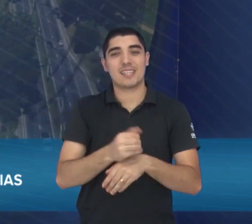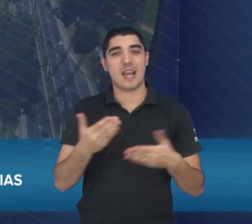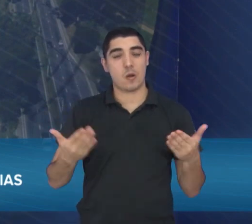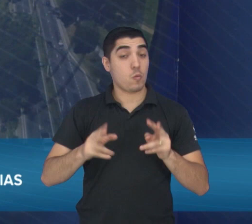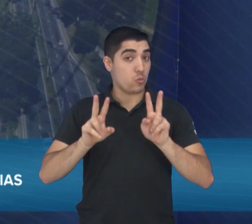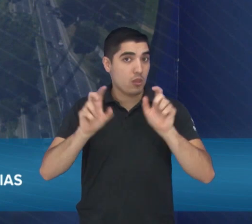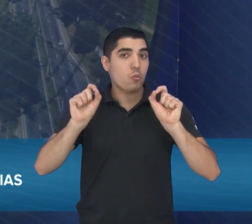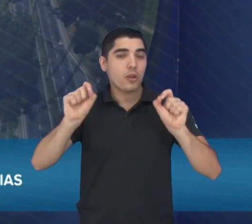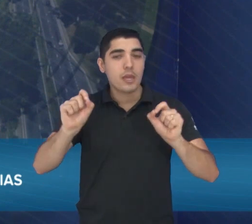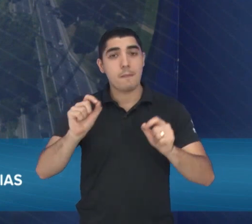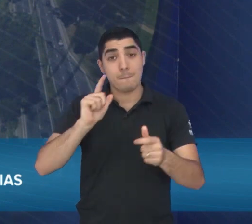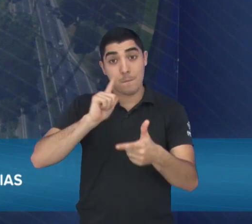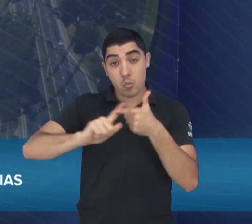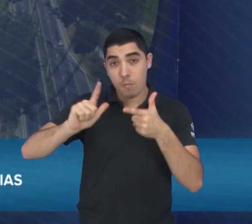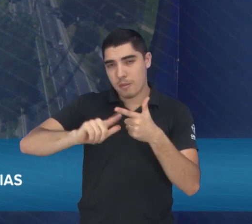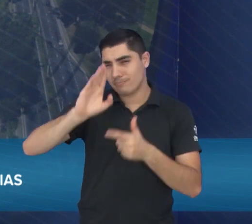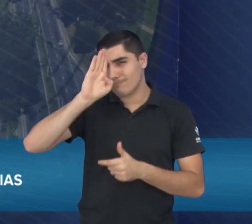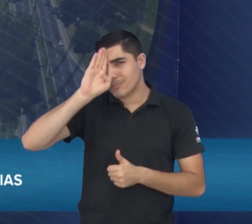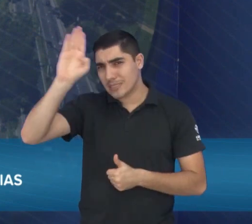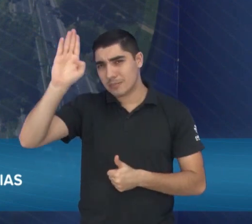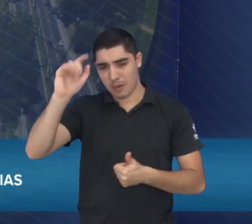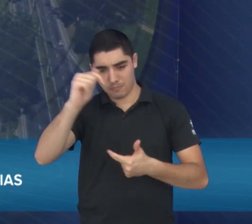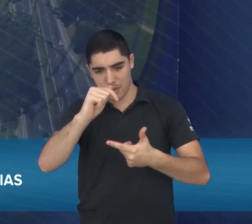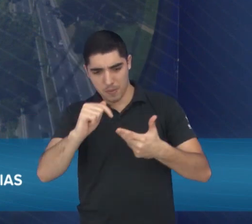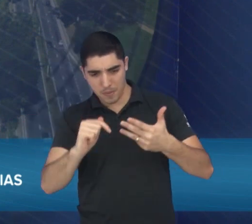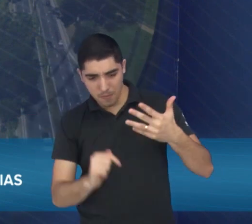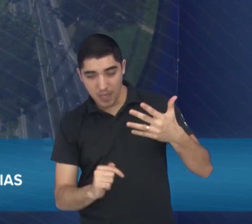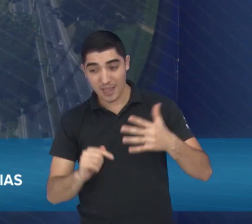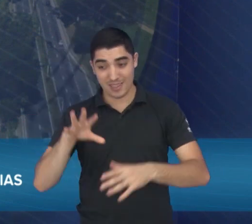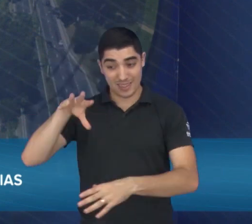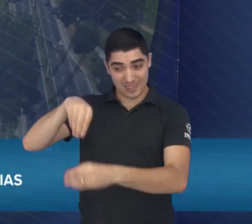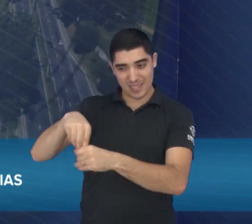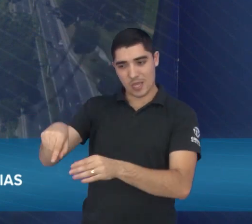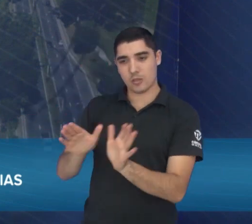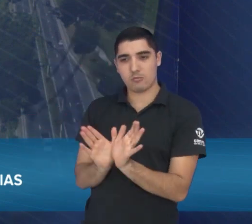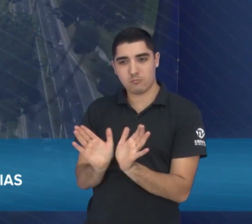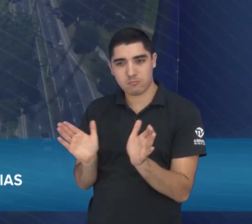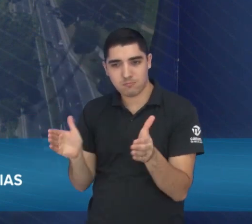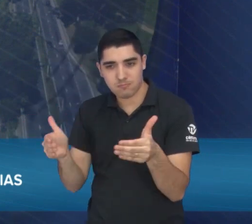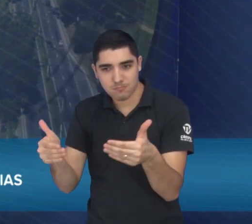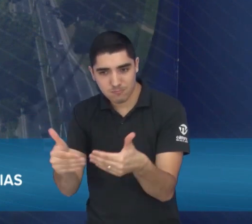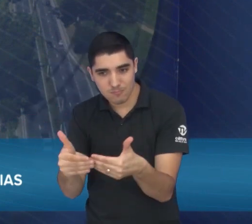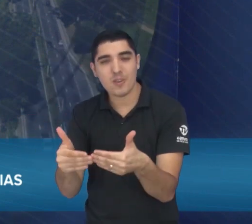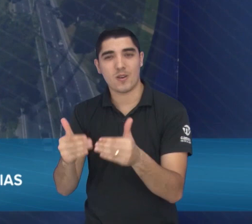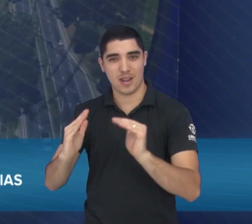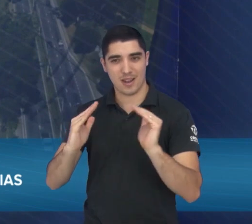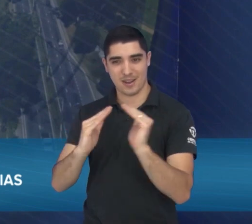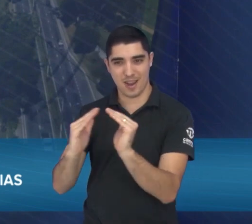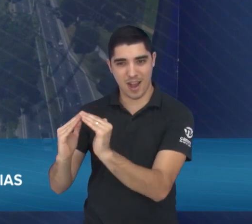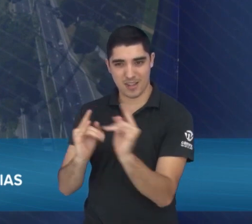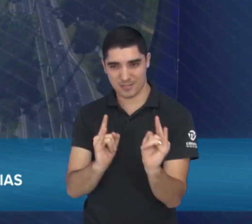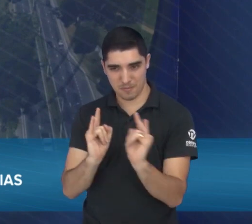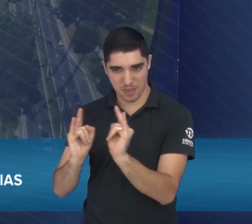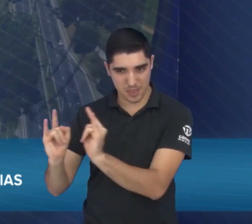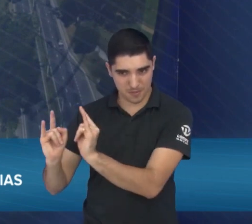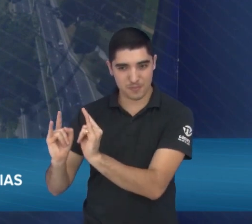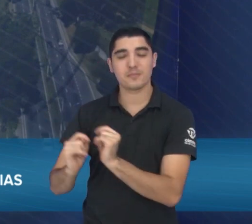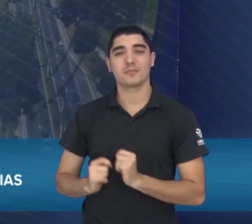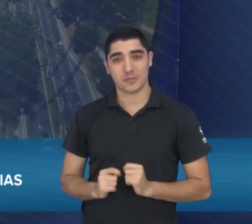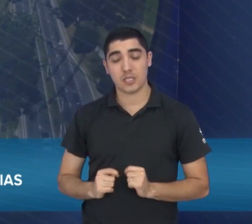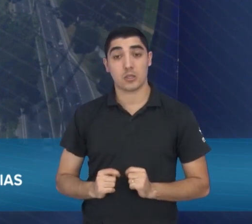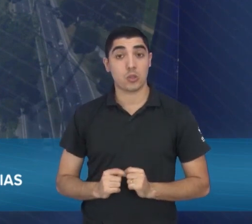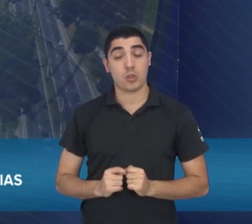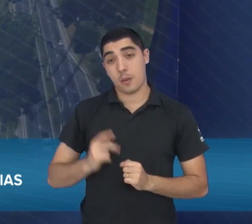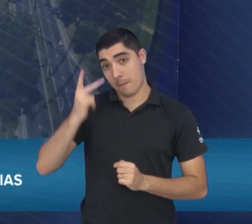dos principais problemas dos condomínios, assunto bastante importante, né? Hoje, cada vez mais pessoas estão